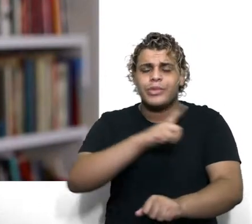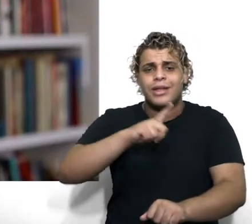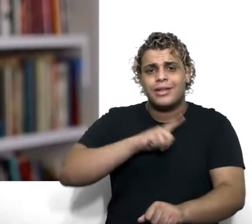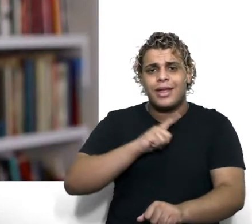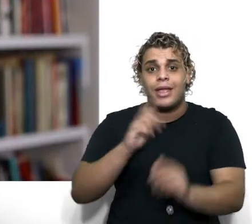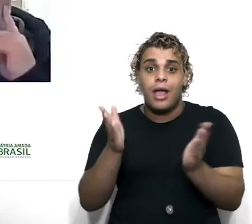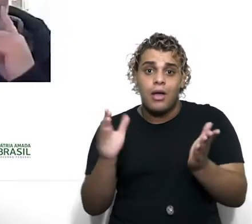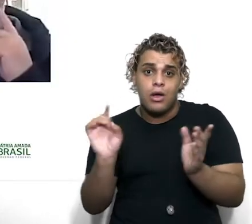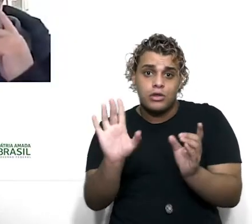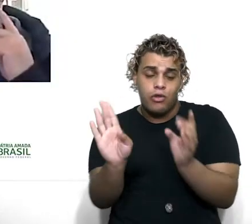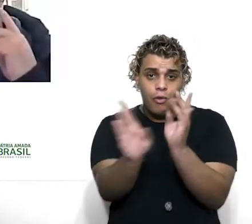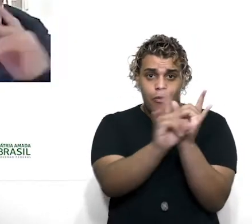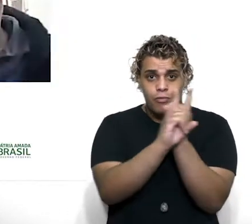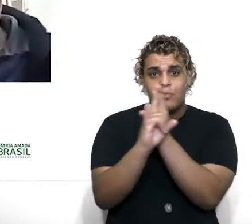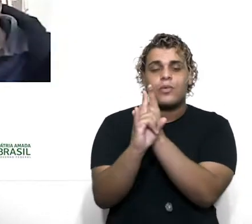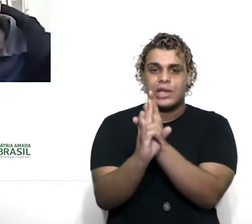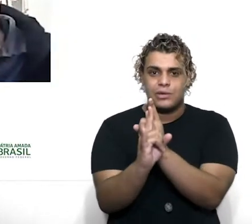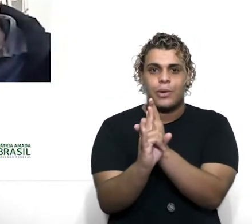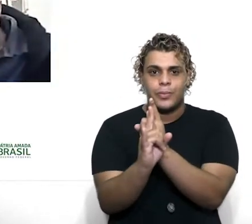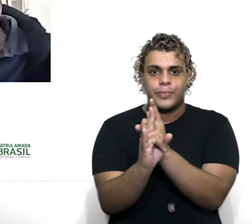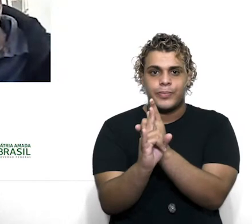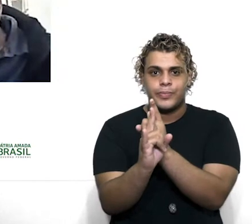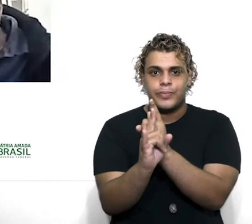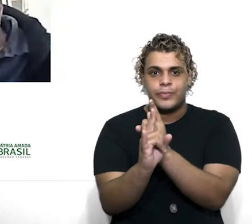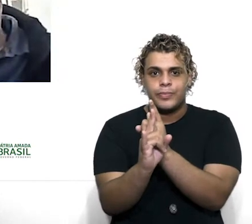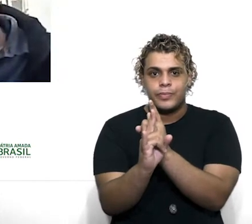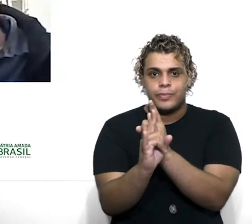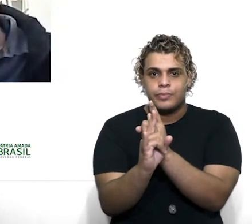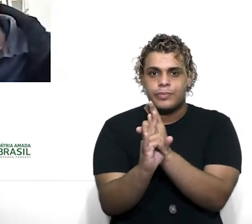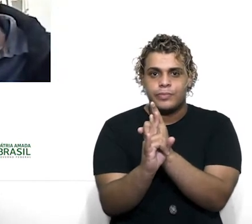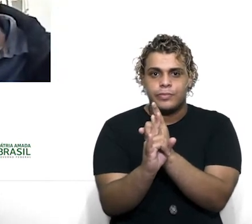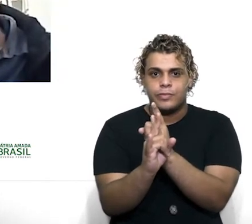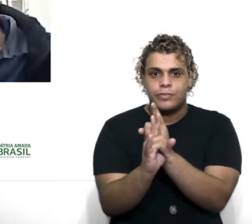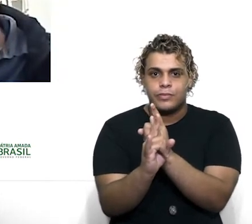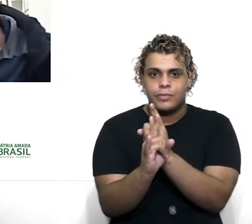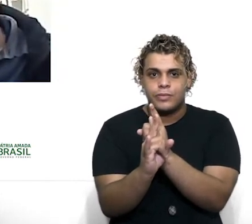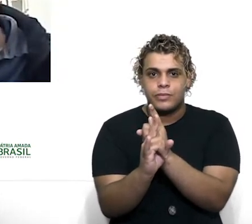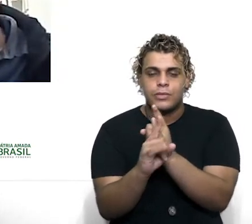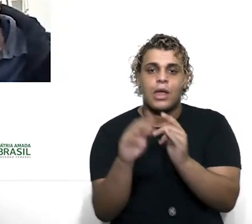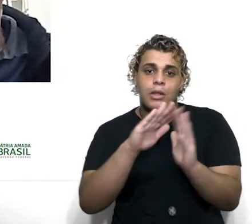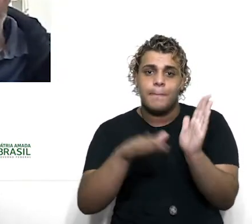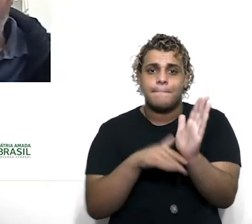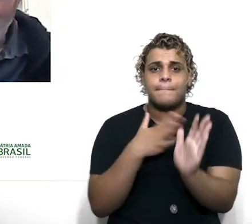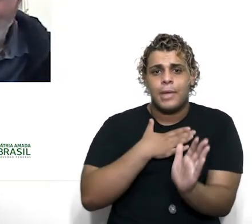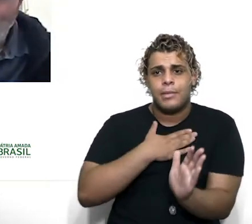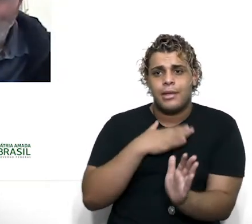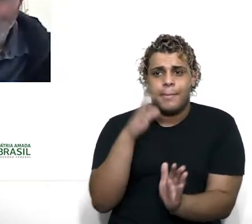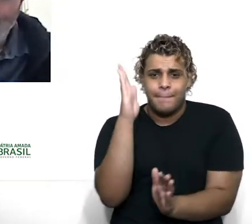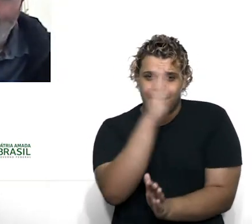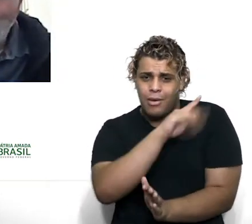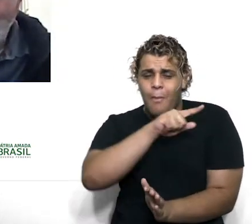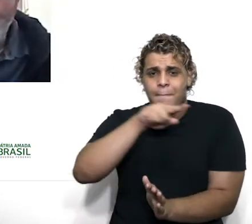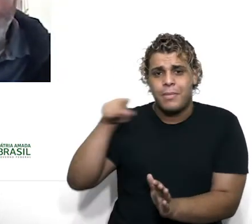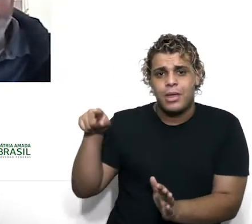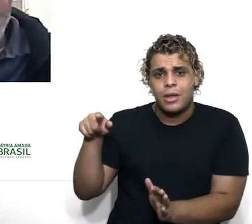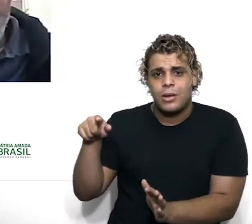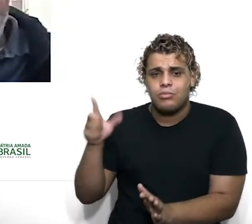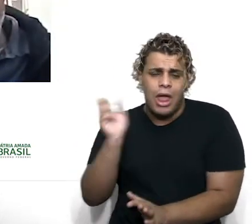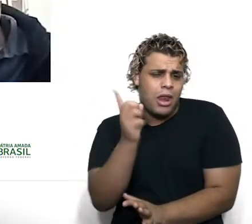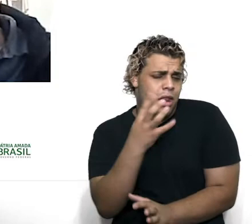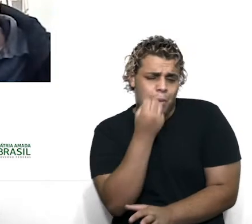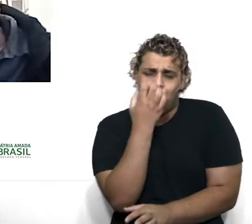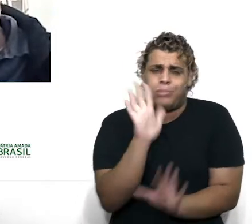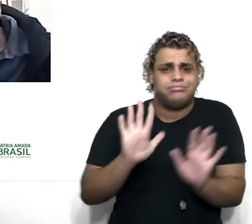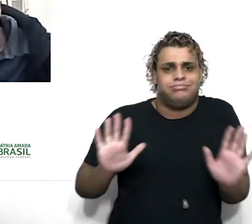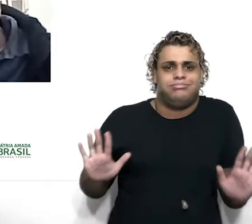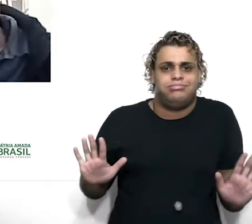Sim, está tudo. Que apesar de tudo, para mim é menos mau, não é bom,